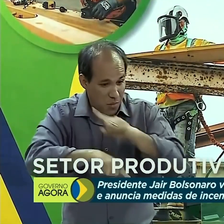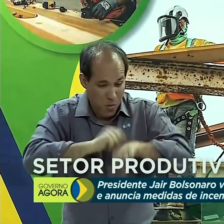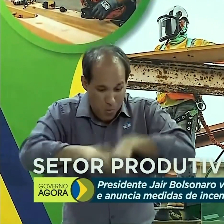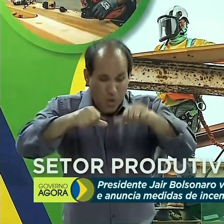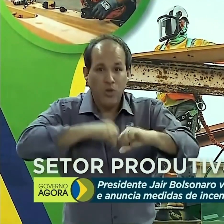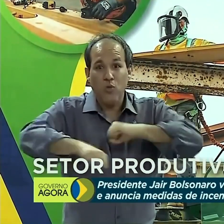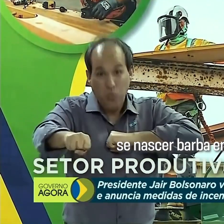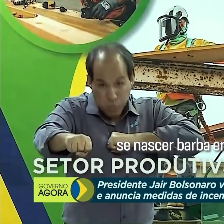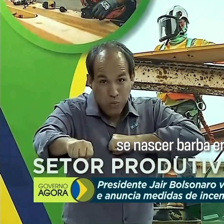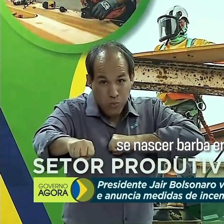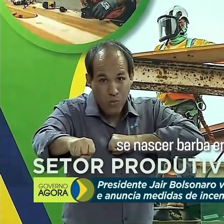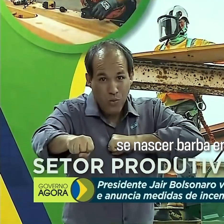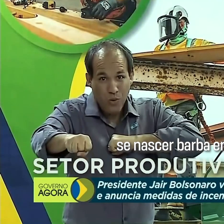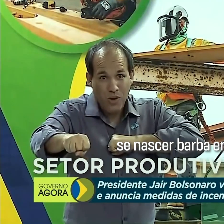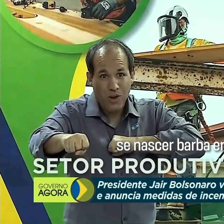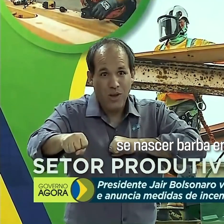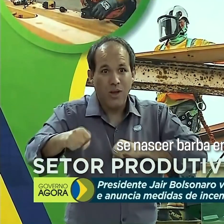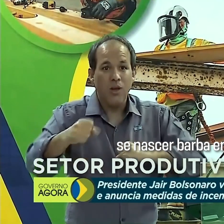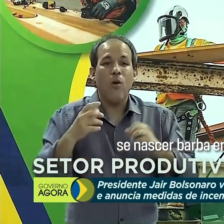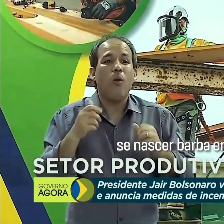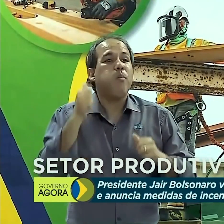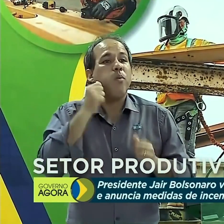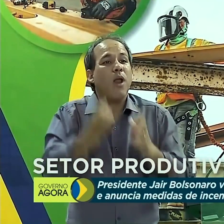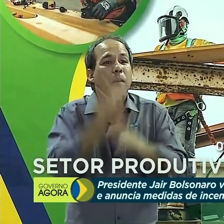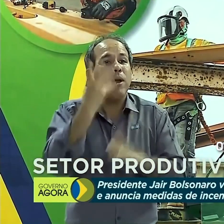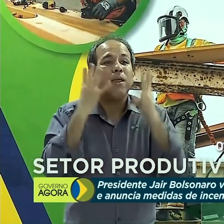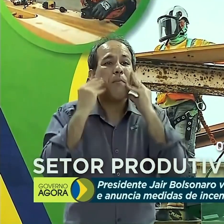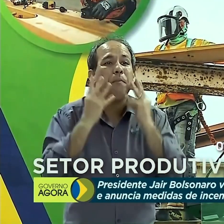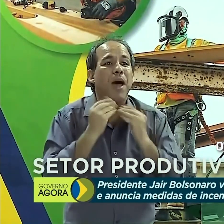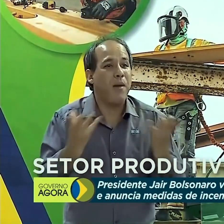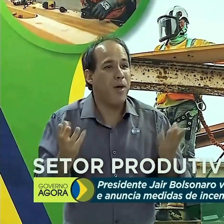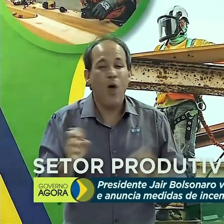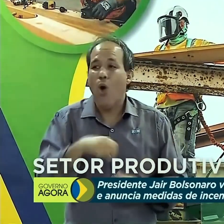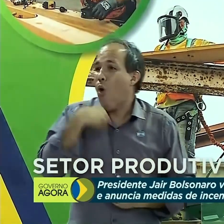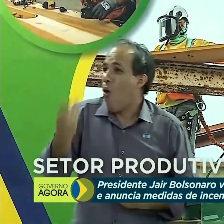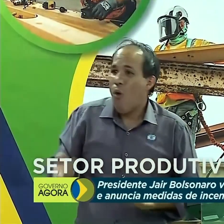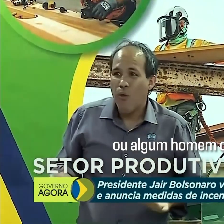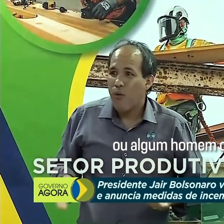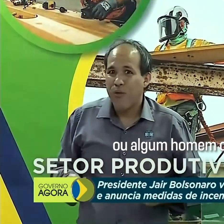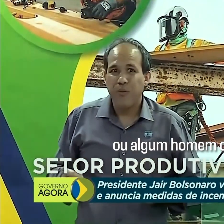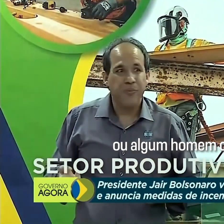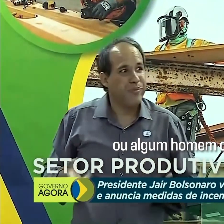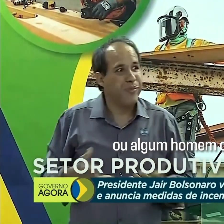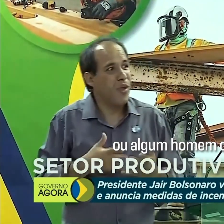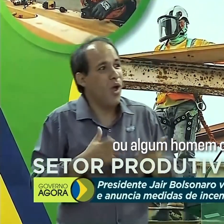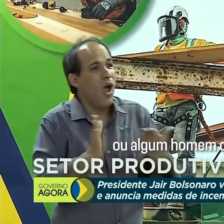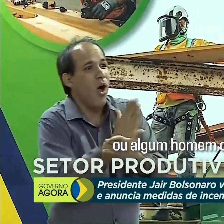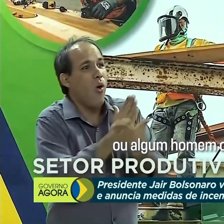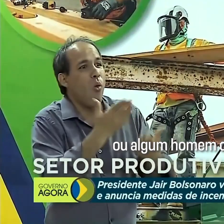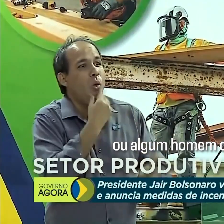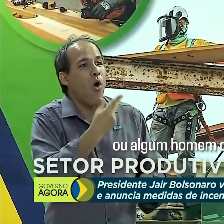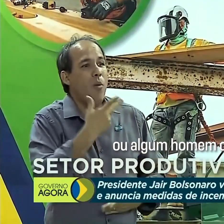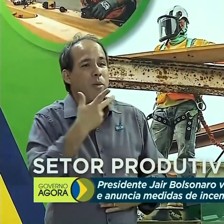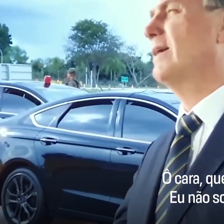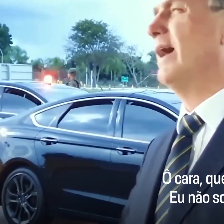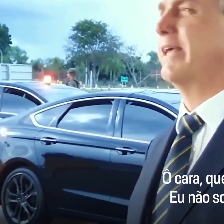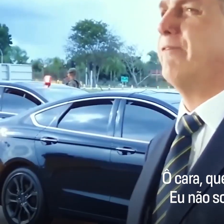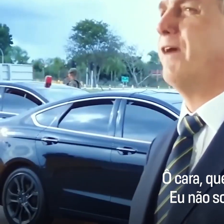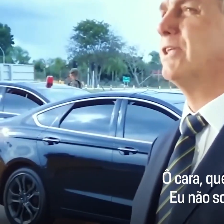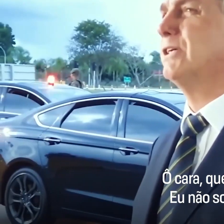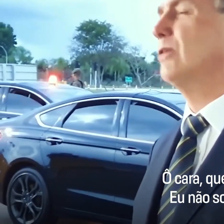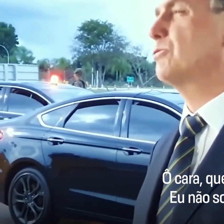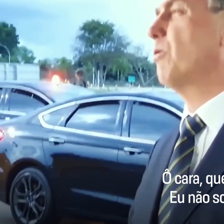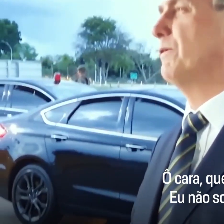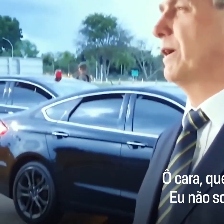super-homem, se nascer barba em alguma mulher aí, ou ou algum homem começar a falar fino... Cara,